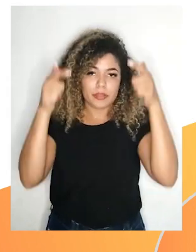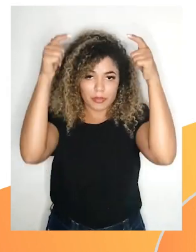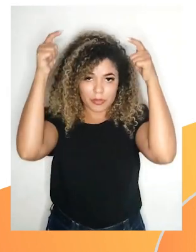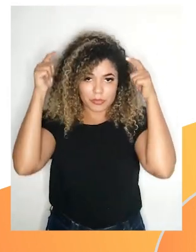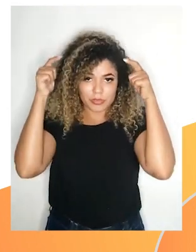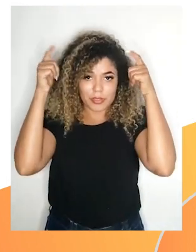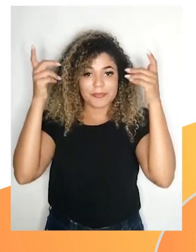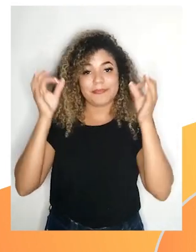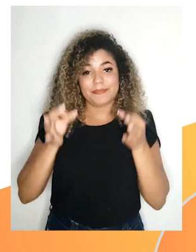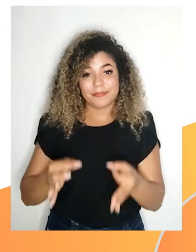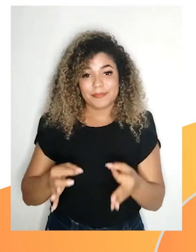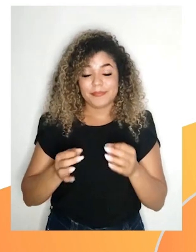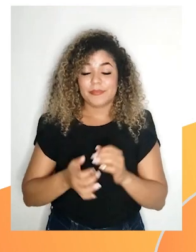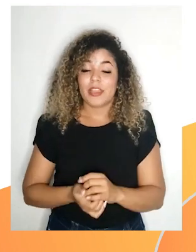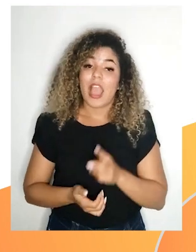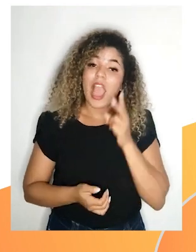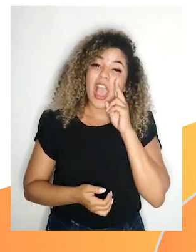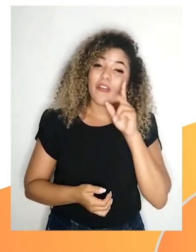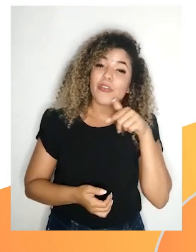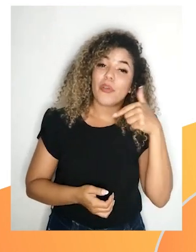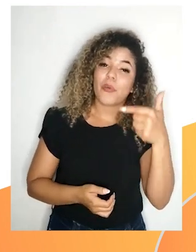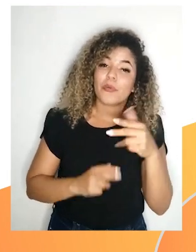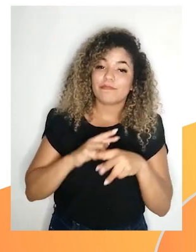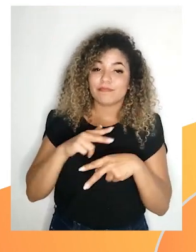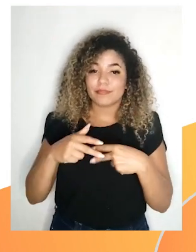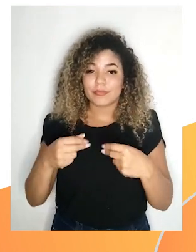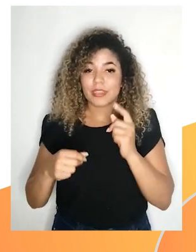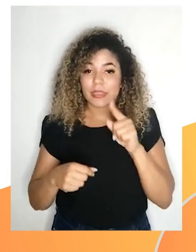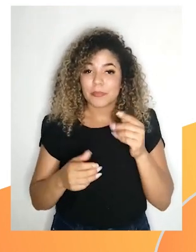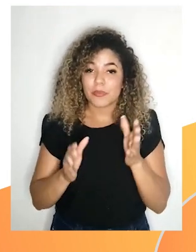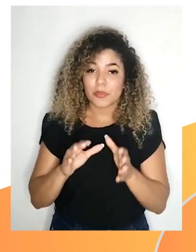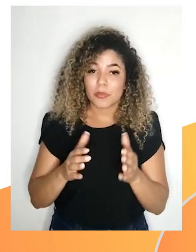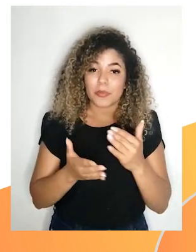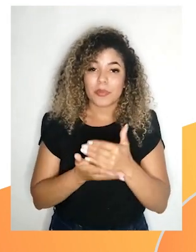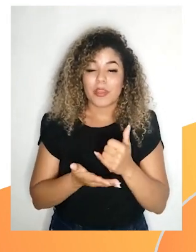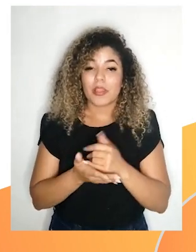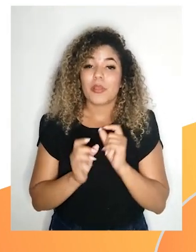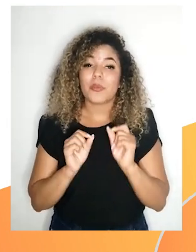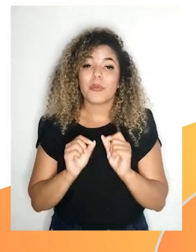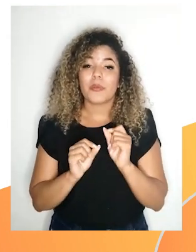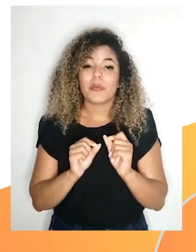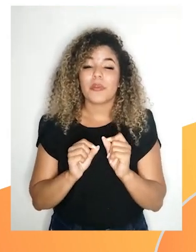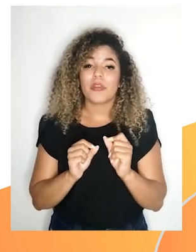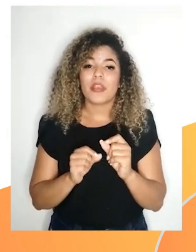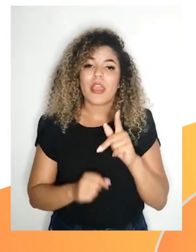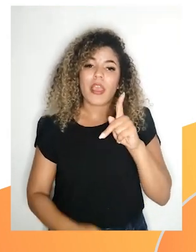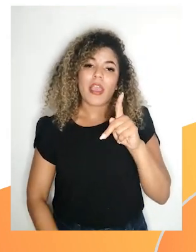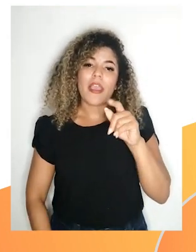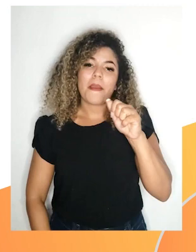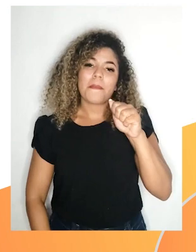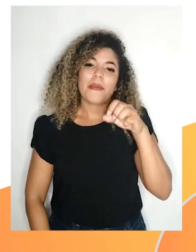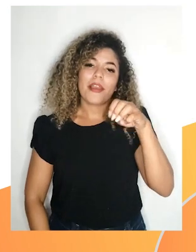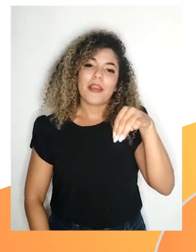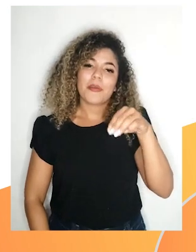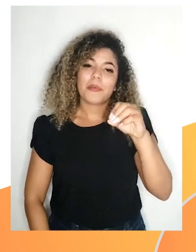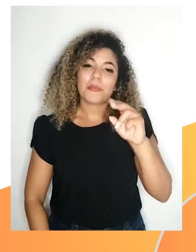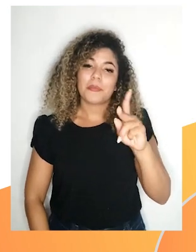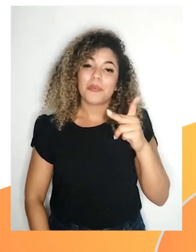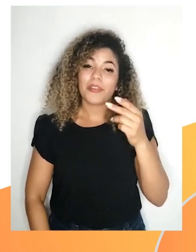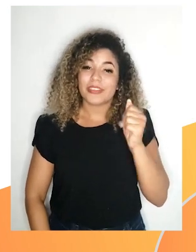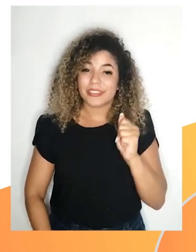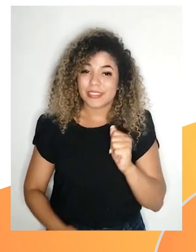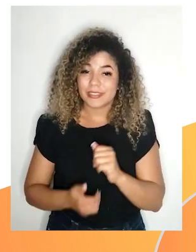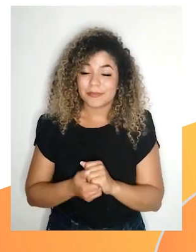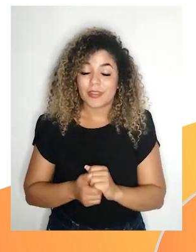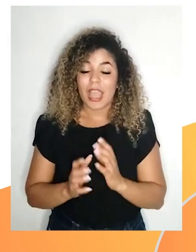chapéu, certinho? Vamos ver qual é o próximo prêmio depois do bolo. Depois do bolo é a pamonha, né? A pamonha aí que tem